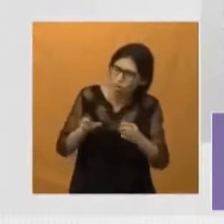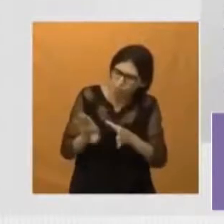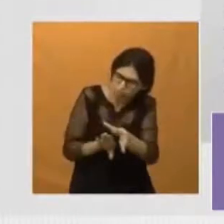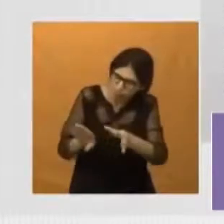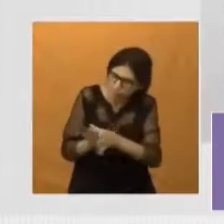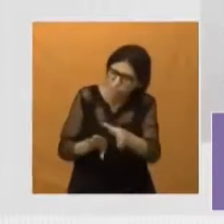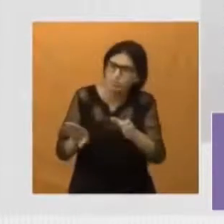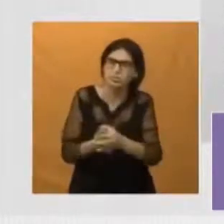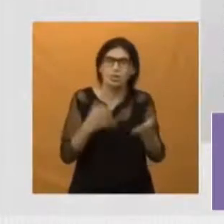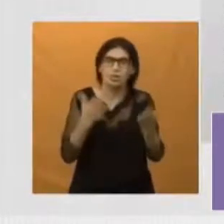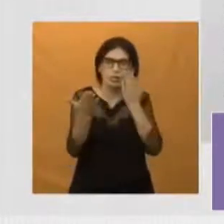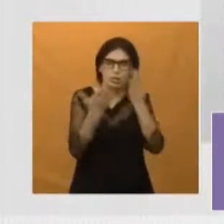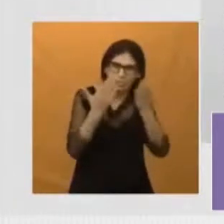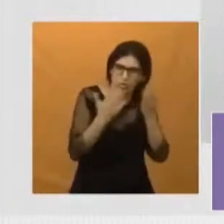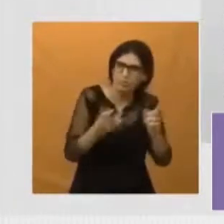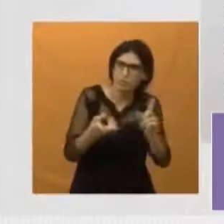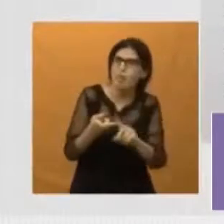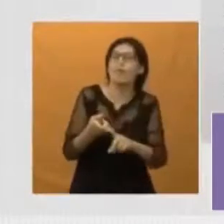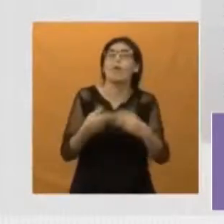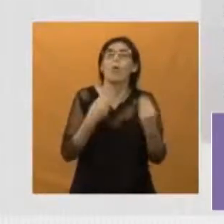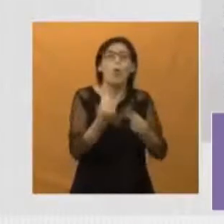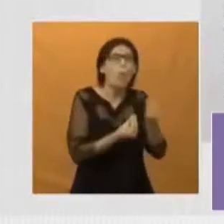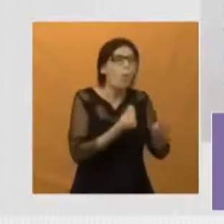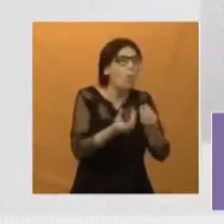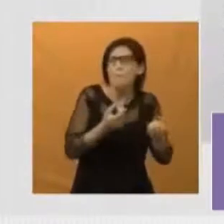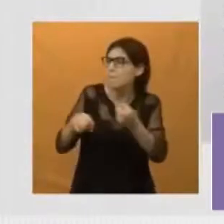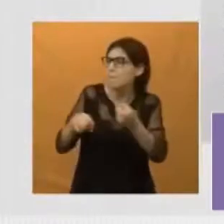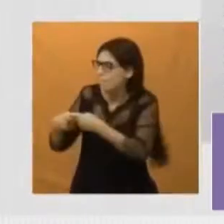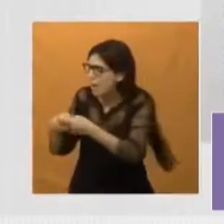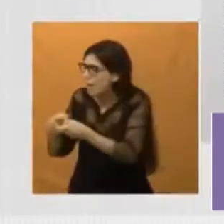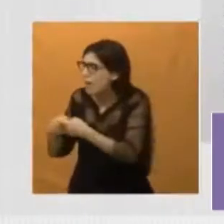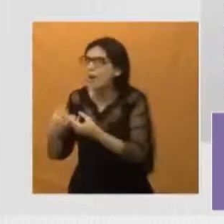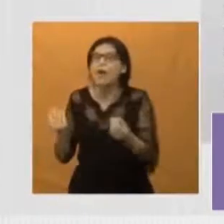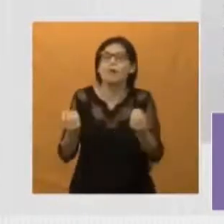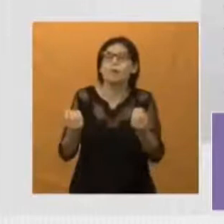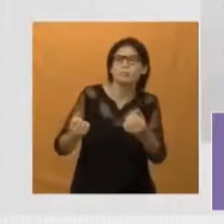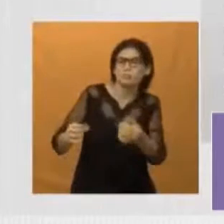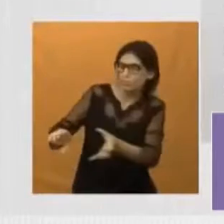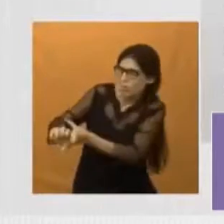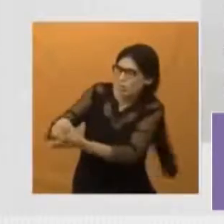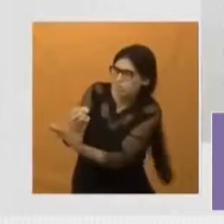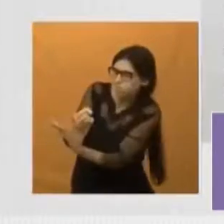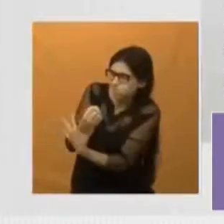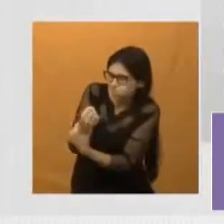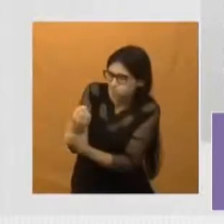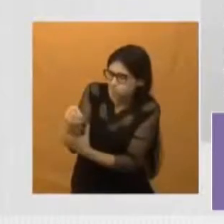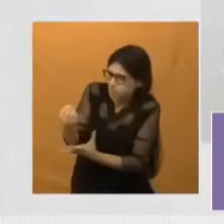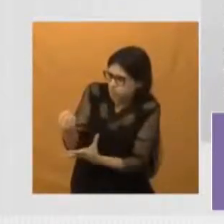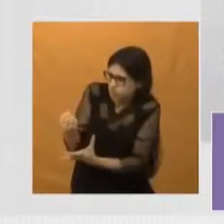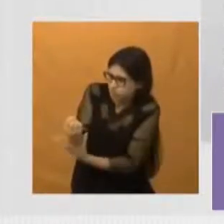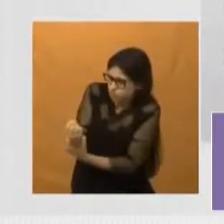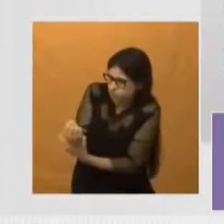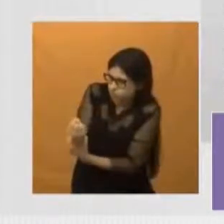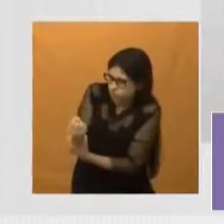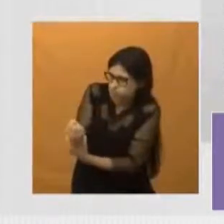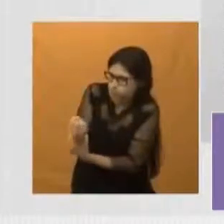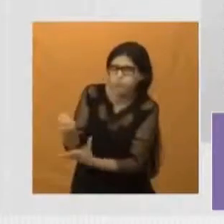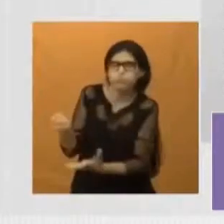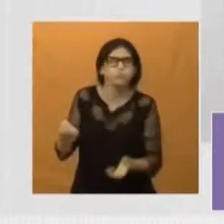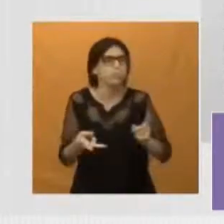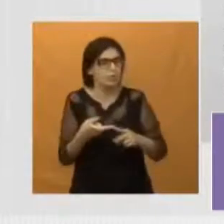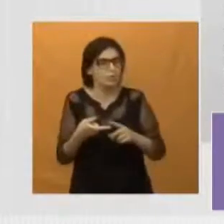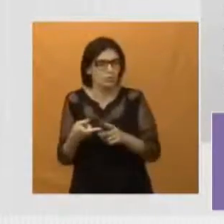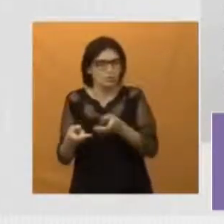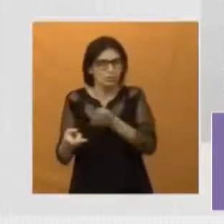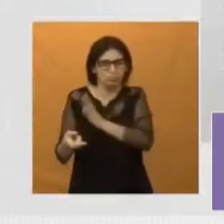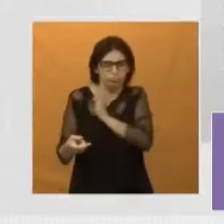bem isso, né? Que fica vedada a doula, a realização de procedimento médico clínico, como aferir pressão, avaliação da progressão do trabalho de parto, monitoração de